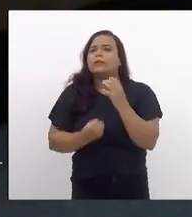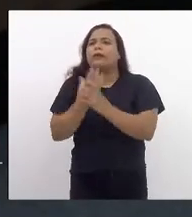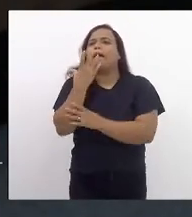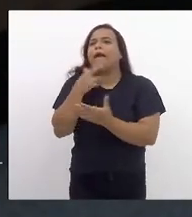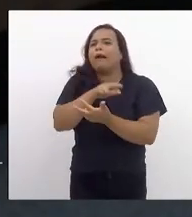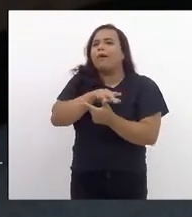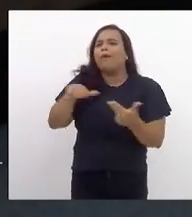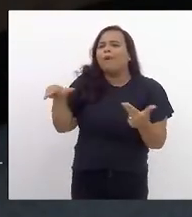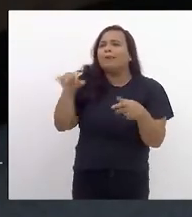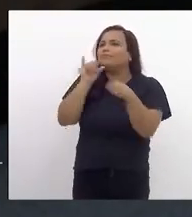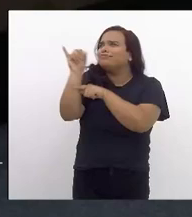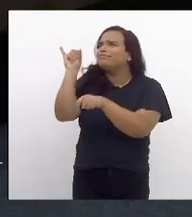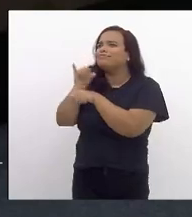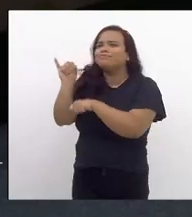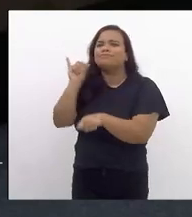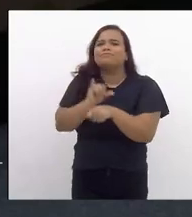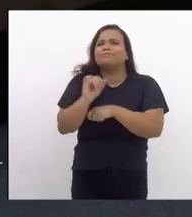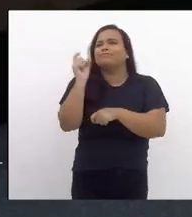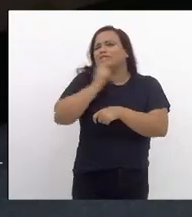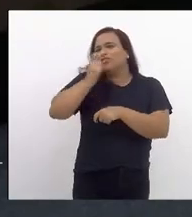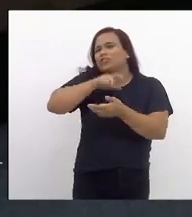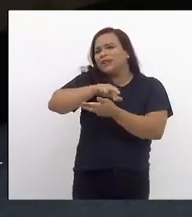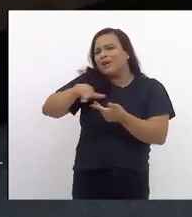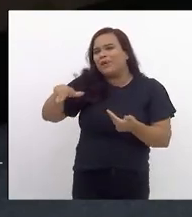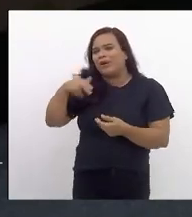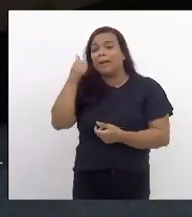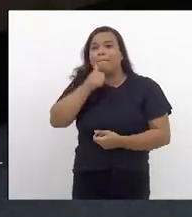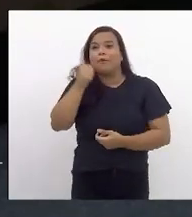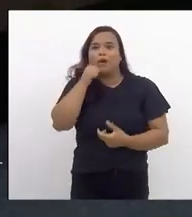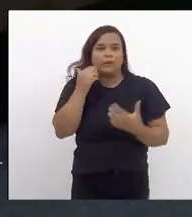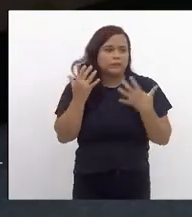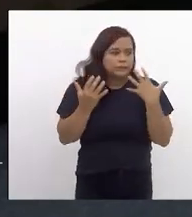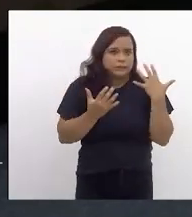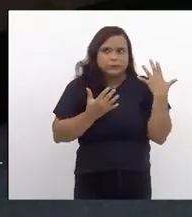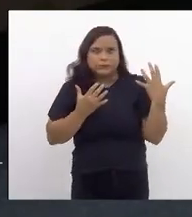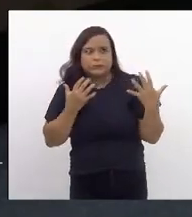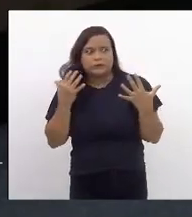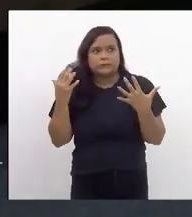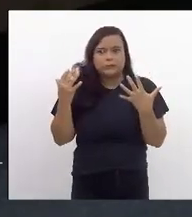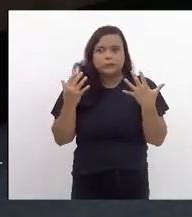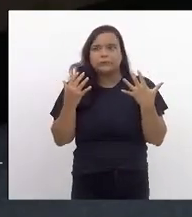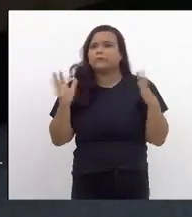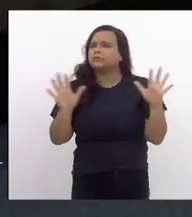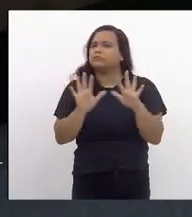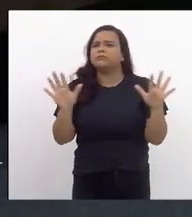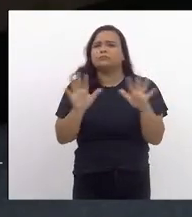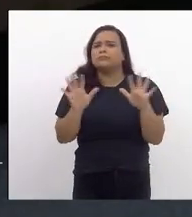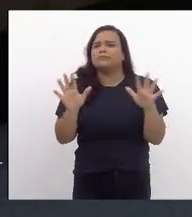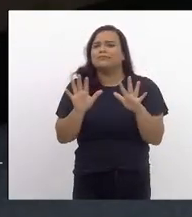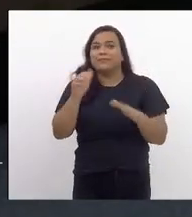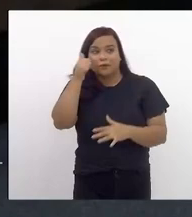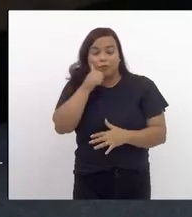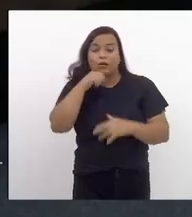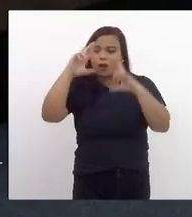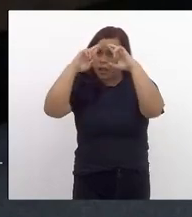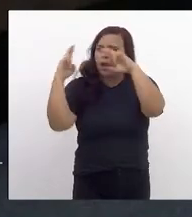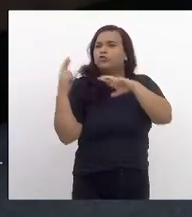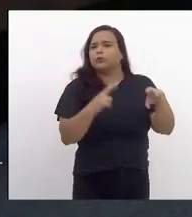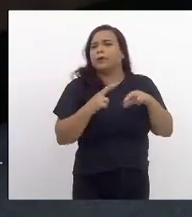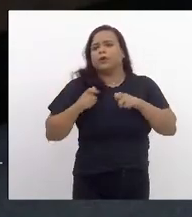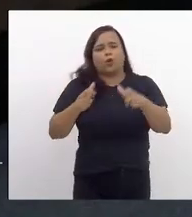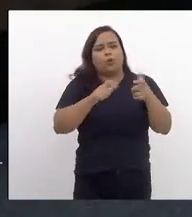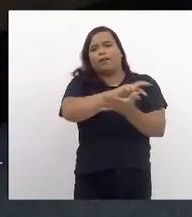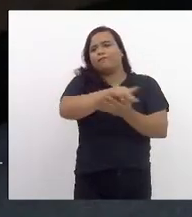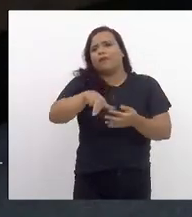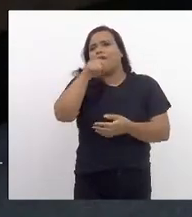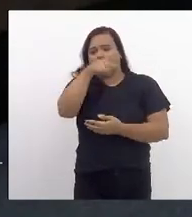que as mulheres amamentem em diferentes espaços e seja respeitada. Afinal de contas, ela está amamentando